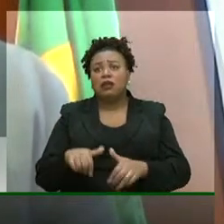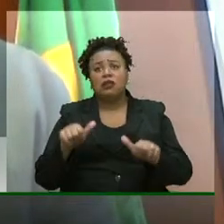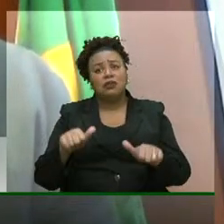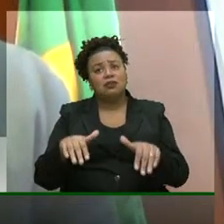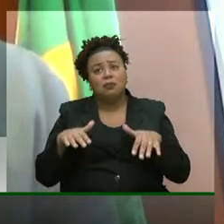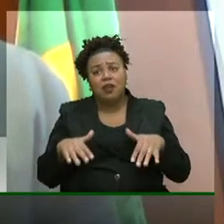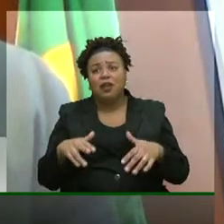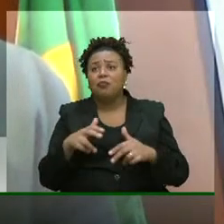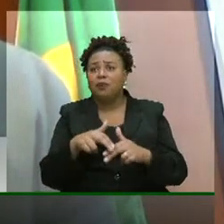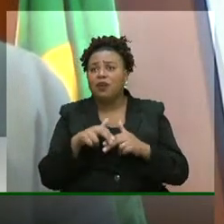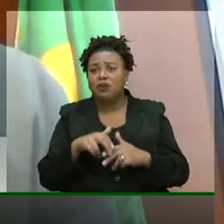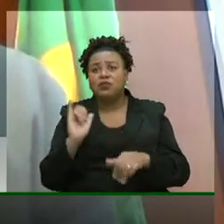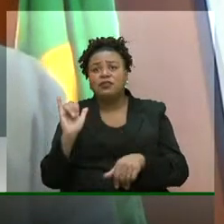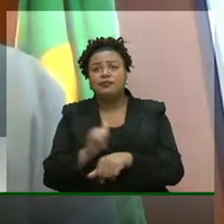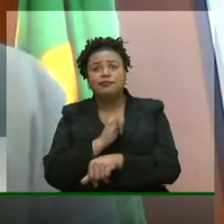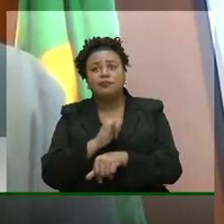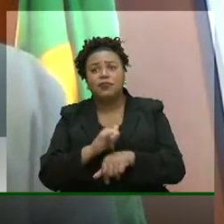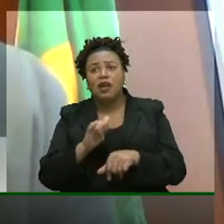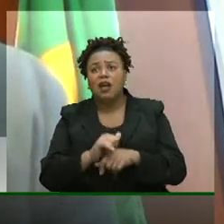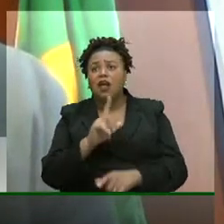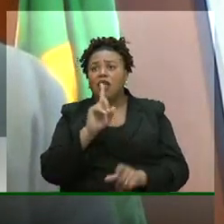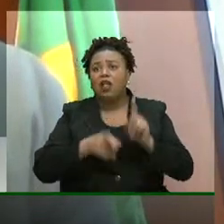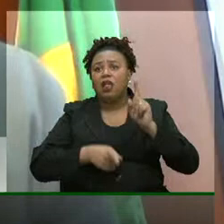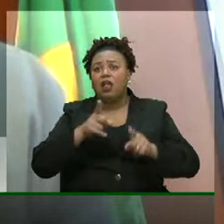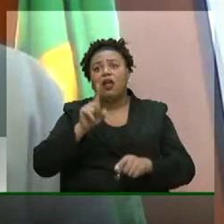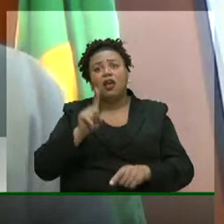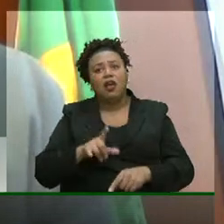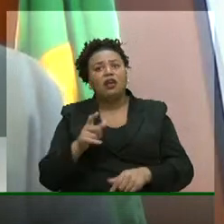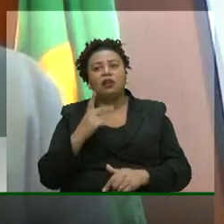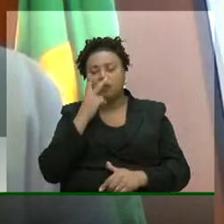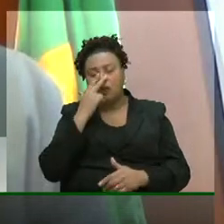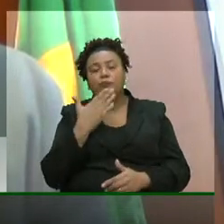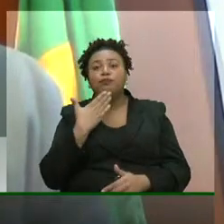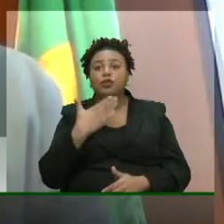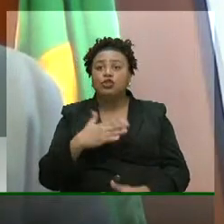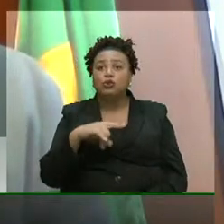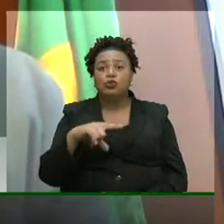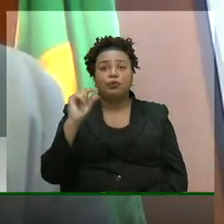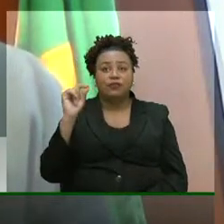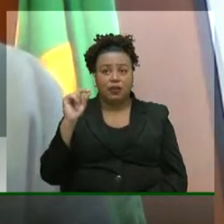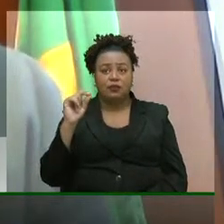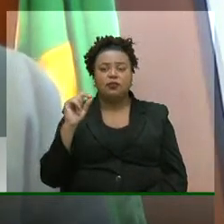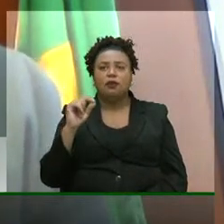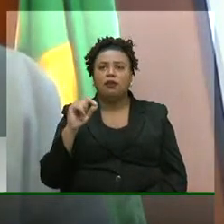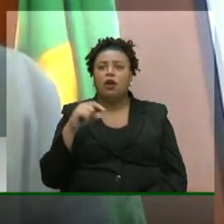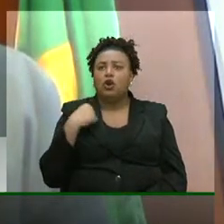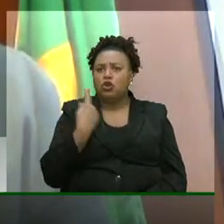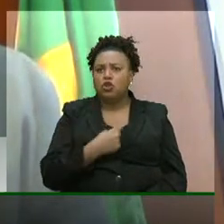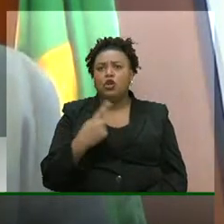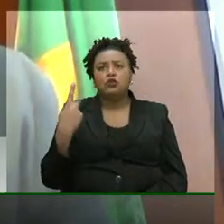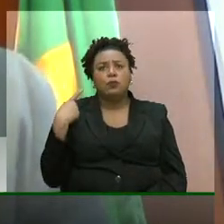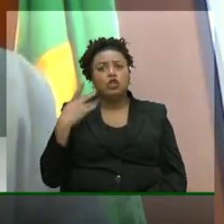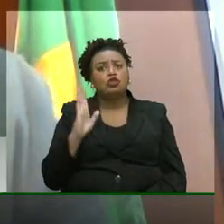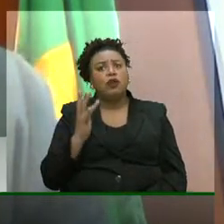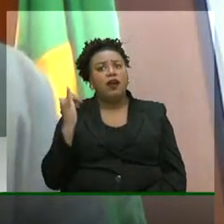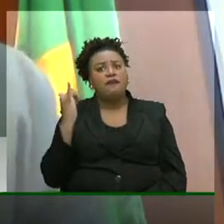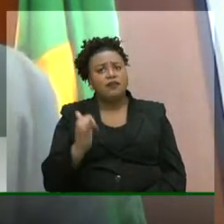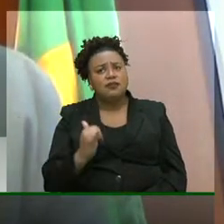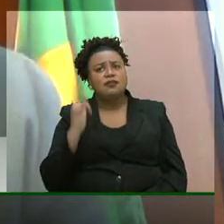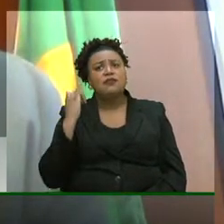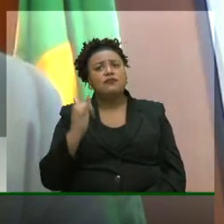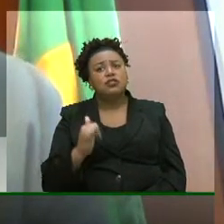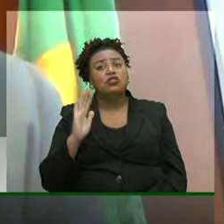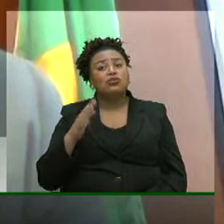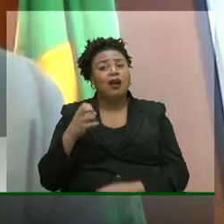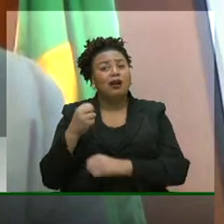Assembleia por meio desse mecanismo autoritário que é o mecanismo dos requerimentos de preferência. Nossa bancada vem alertando para esse fato desde o início do